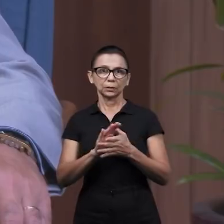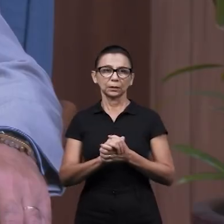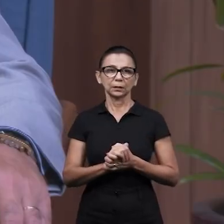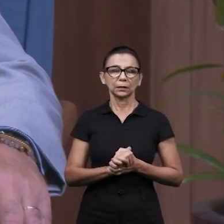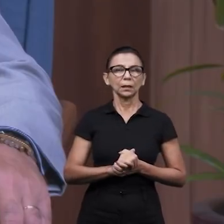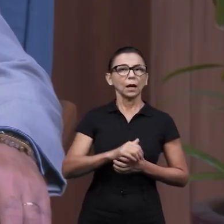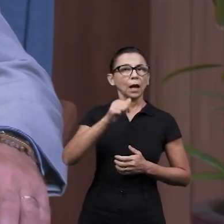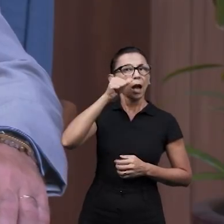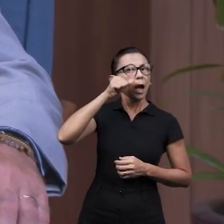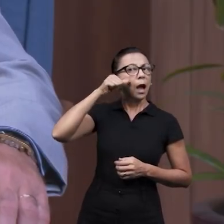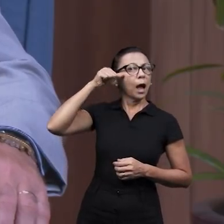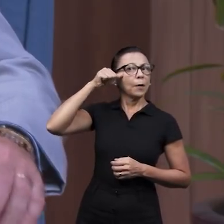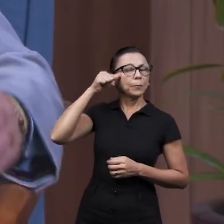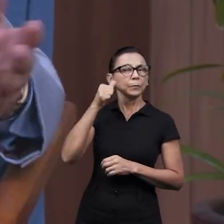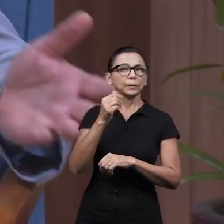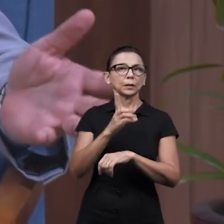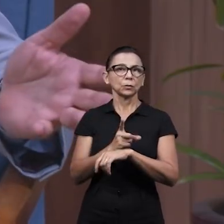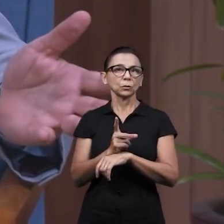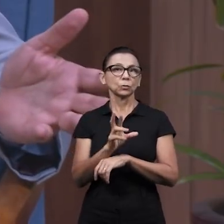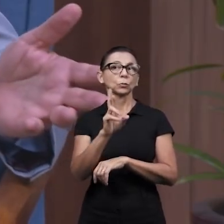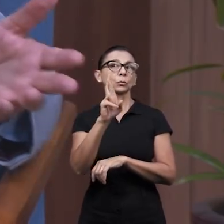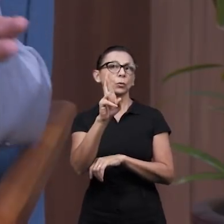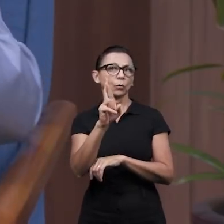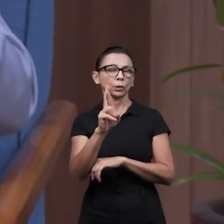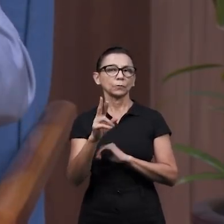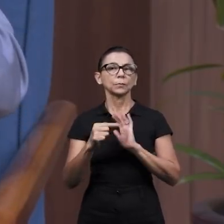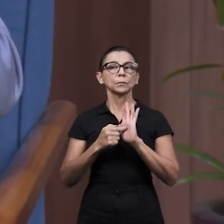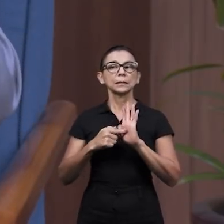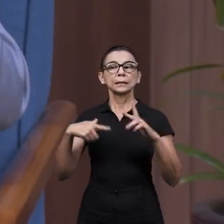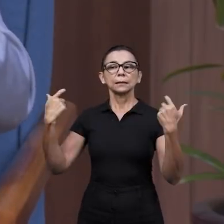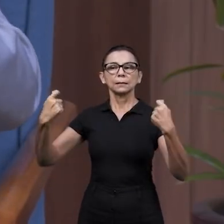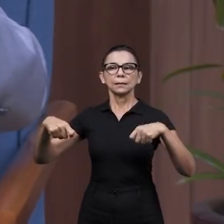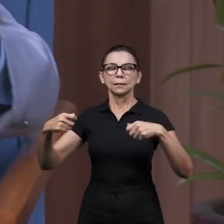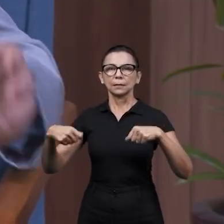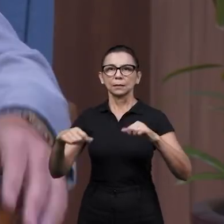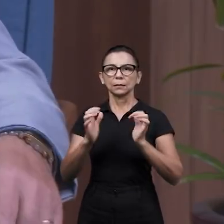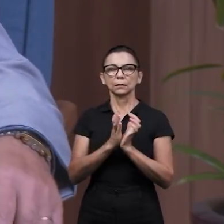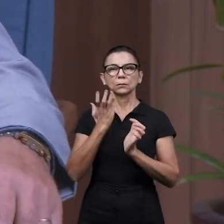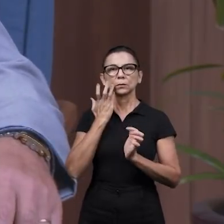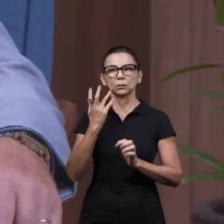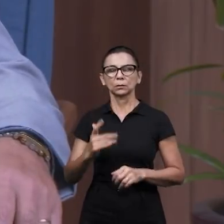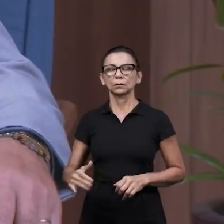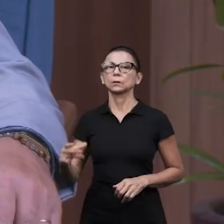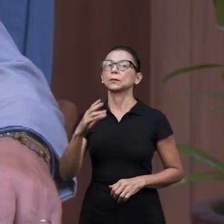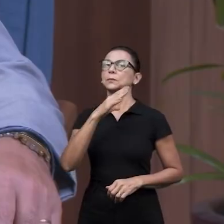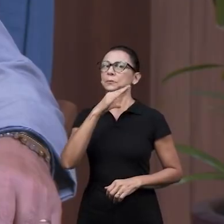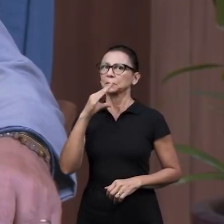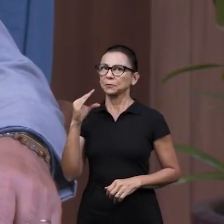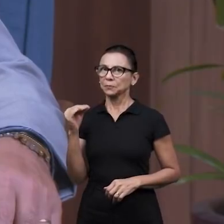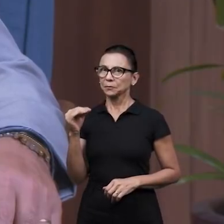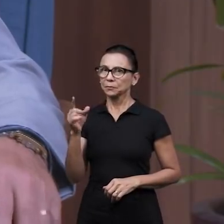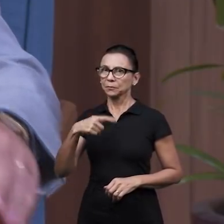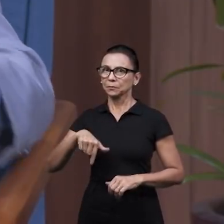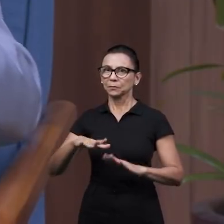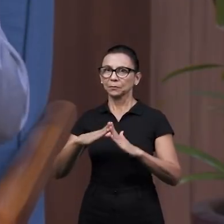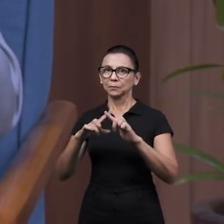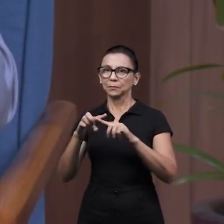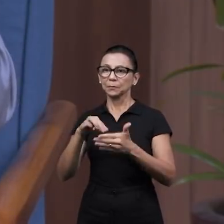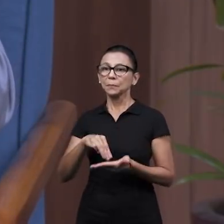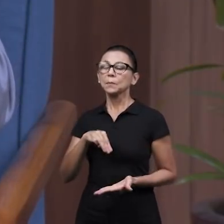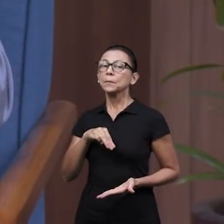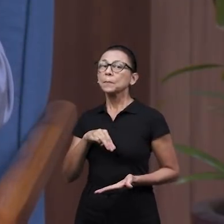sobre aquilo que é necessário às professoras da classe de crianças, intermediários e adolescentes nas nossas igrejas